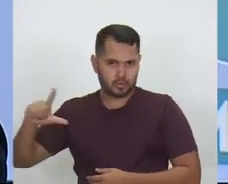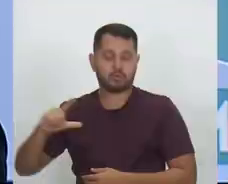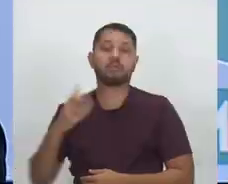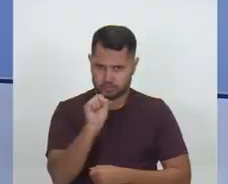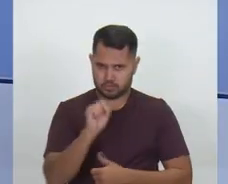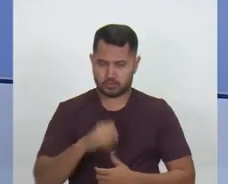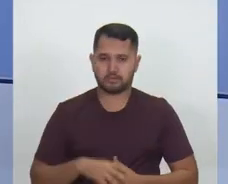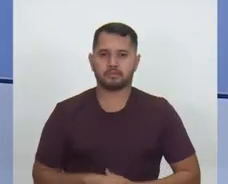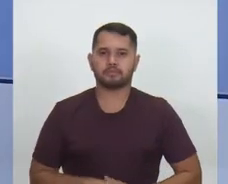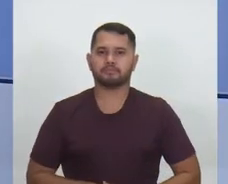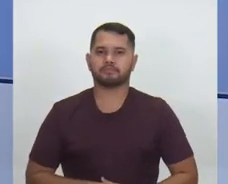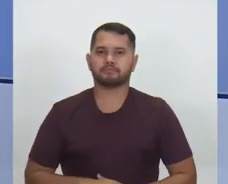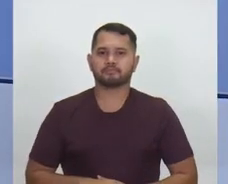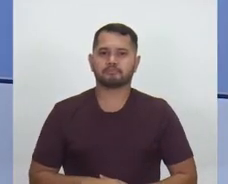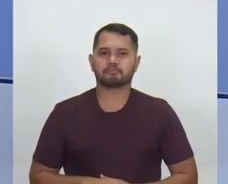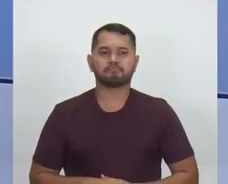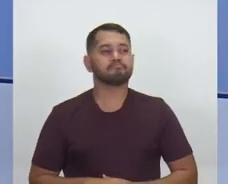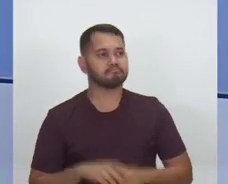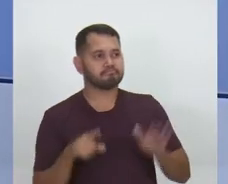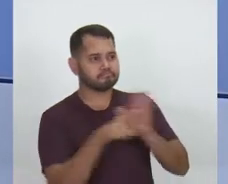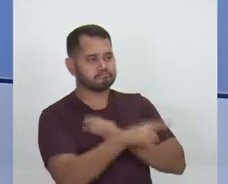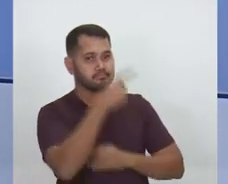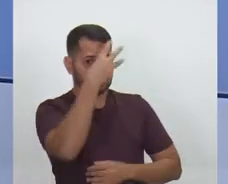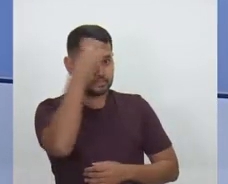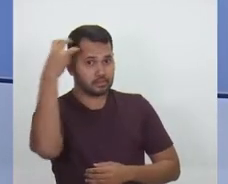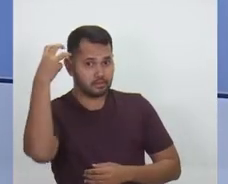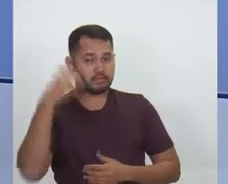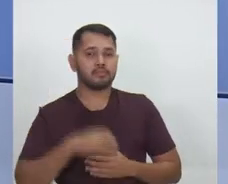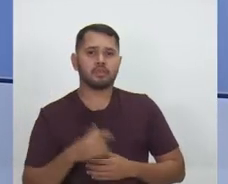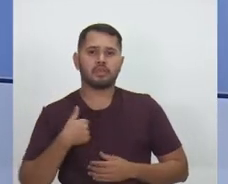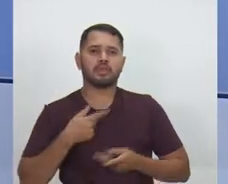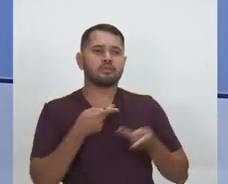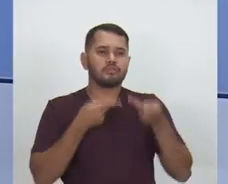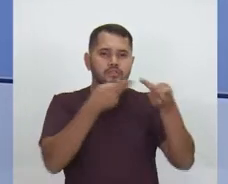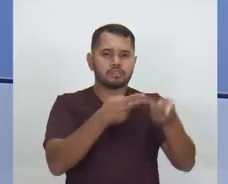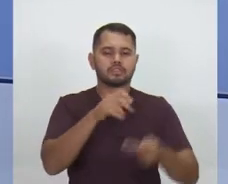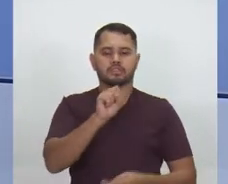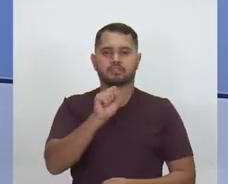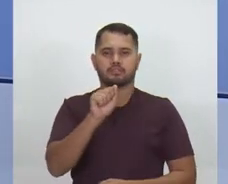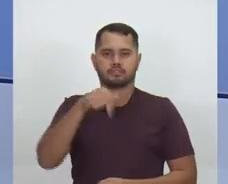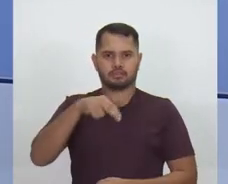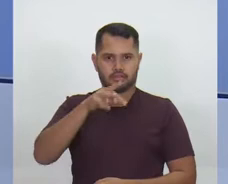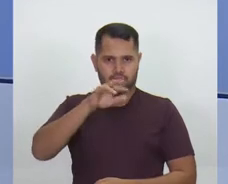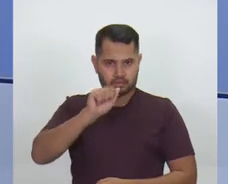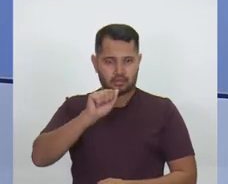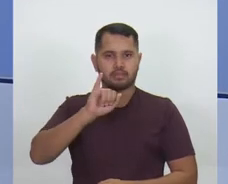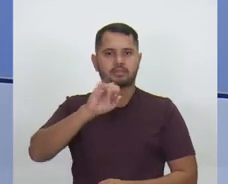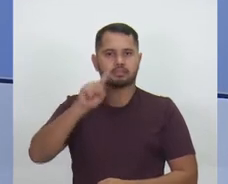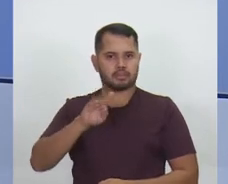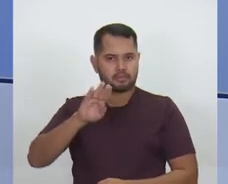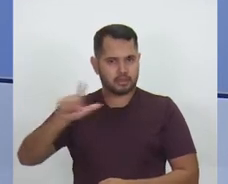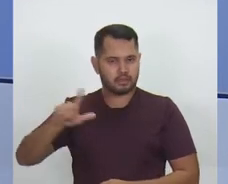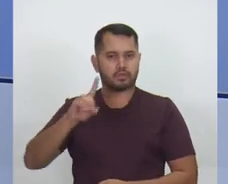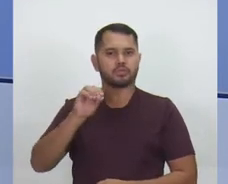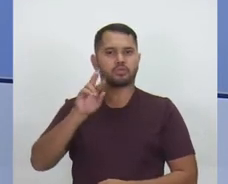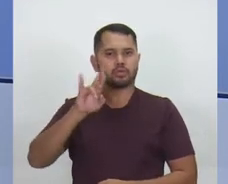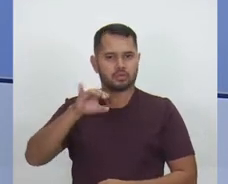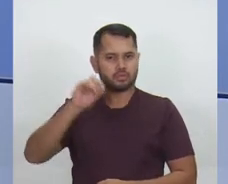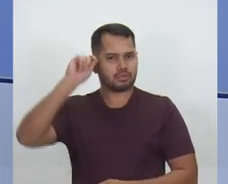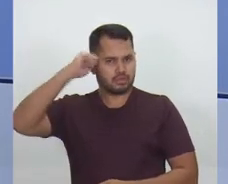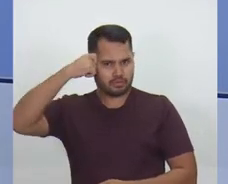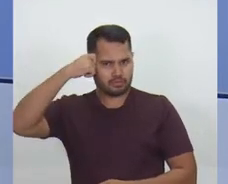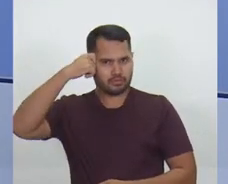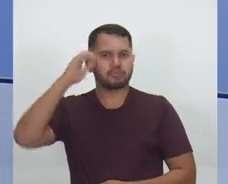segundos o candidato deve porque visitando santa isabel do rio negro e não diferentemente de outros municípios e nós já visitamos